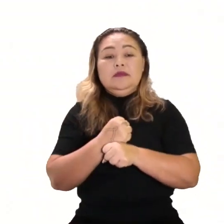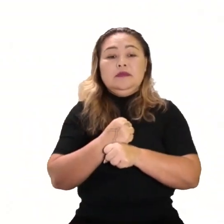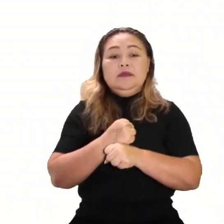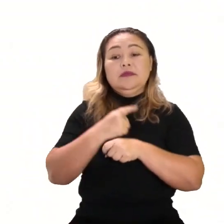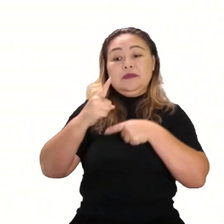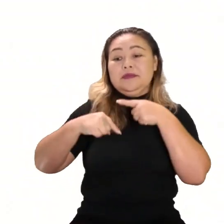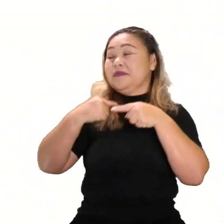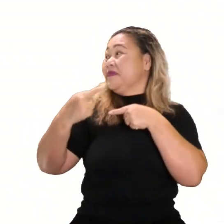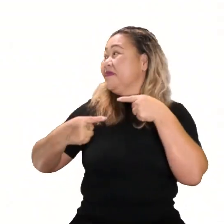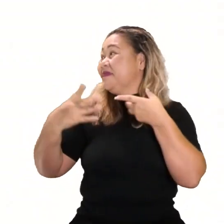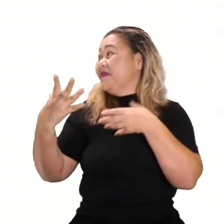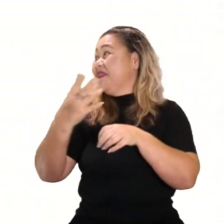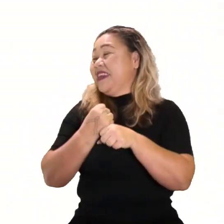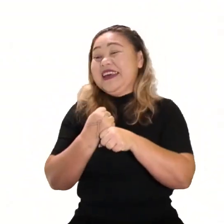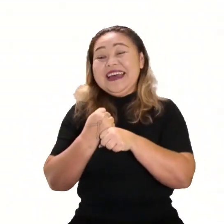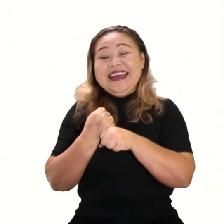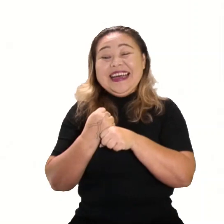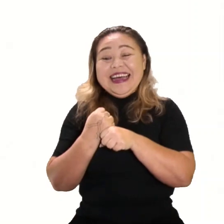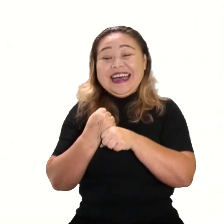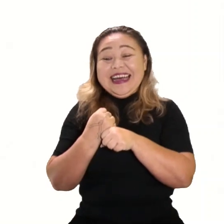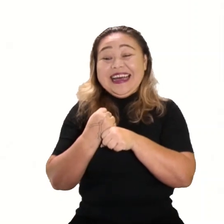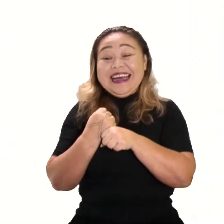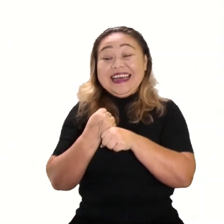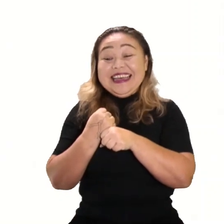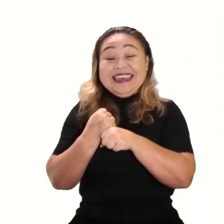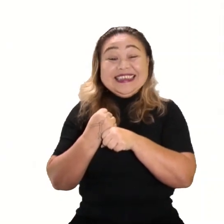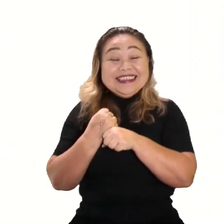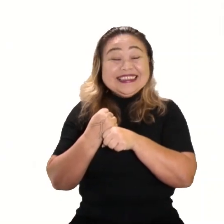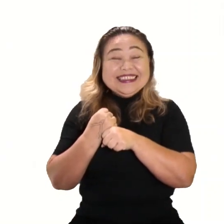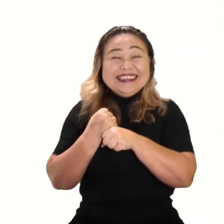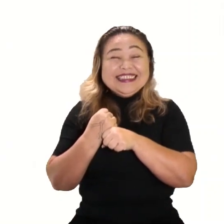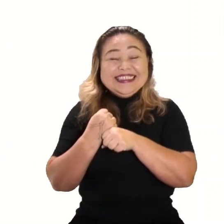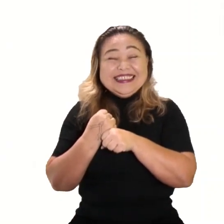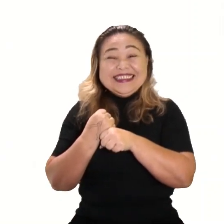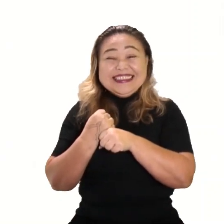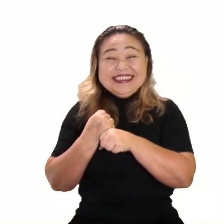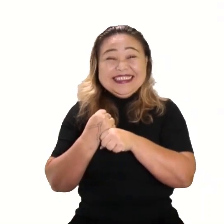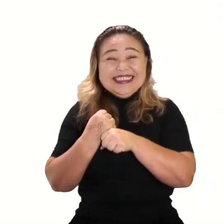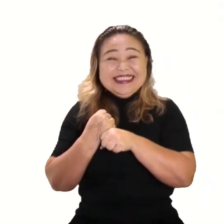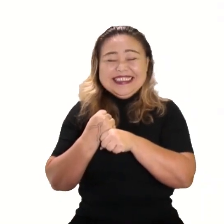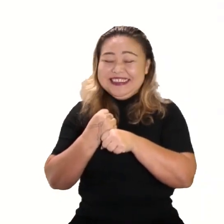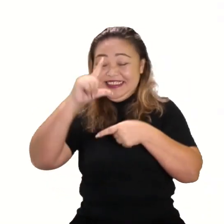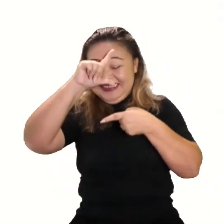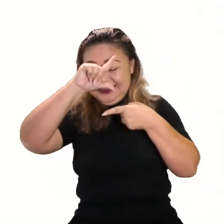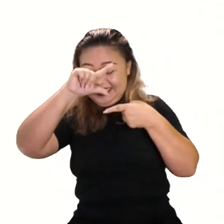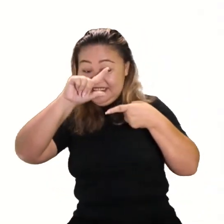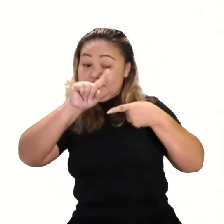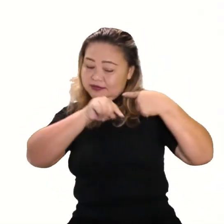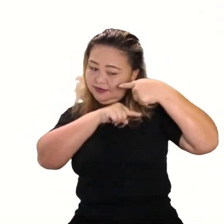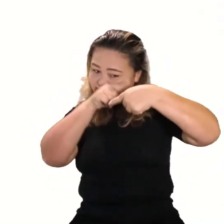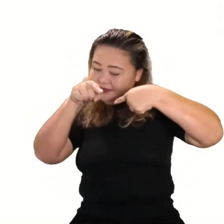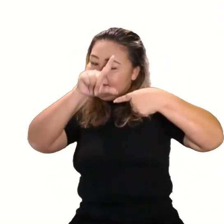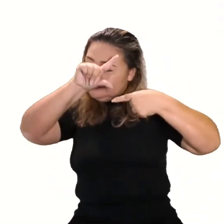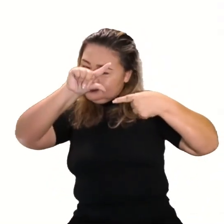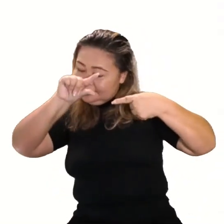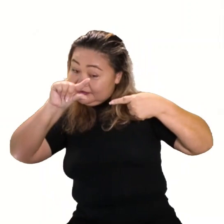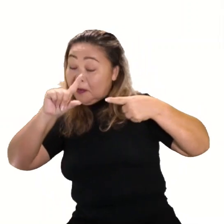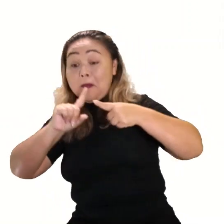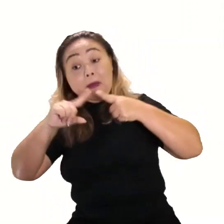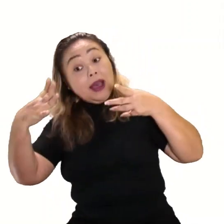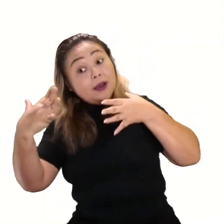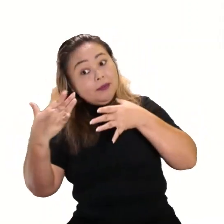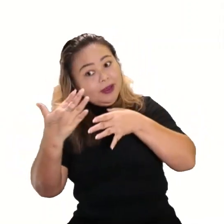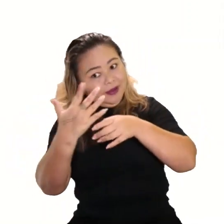vai aumentando. Então vai aumentando? Né? Ela diminui. A sequência está diminuindo. Mas